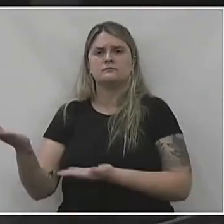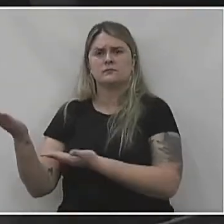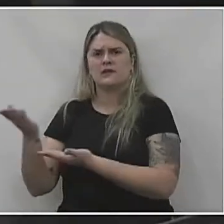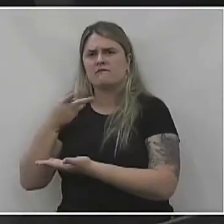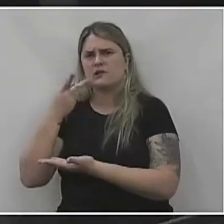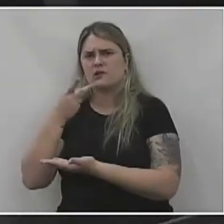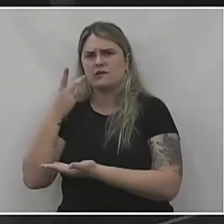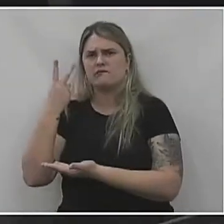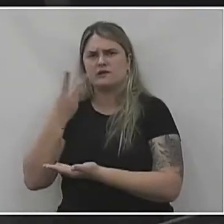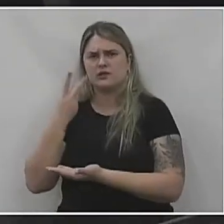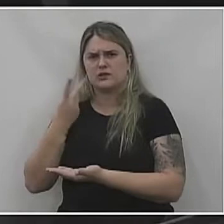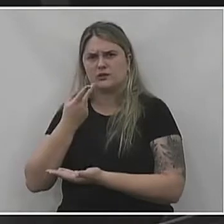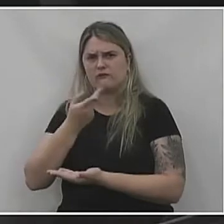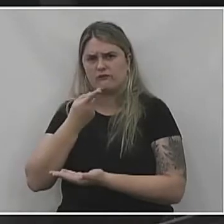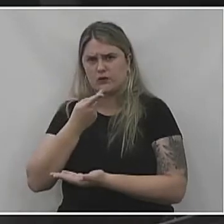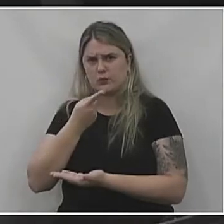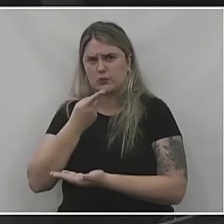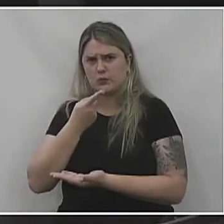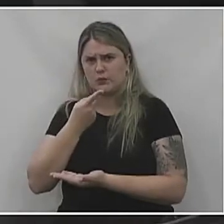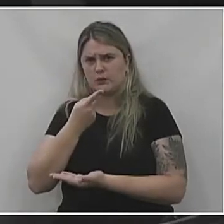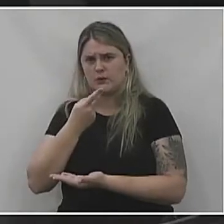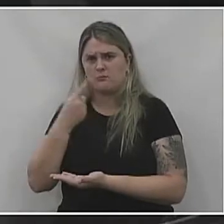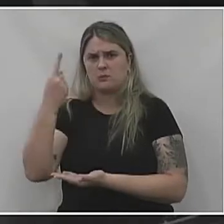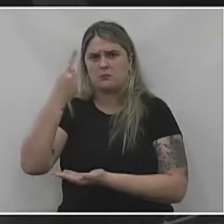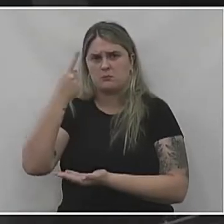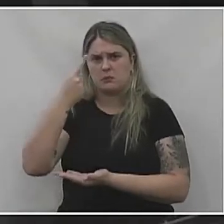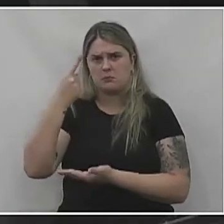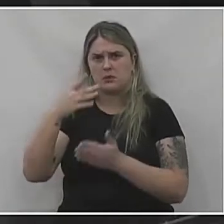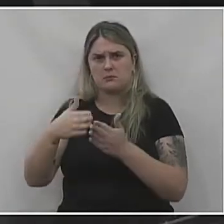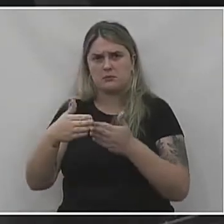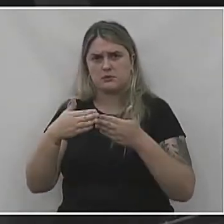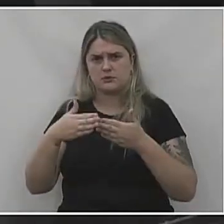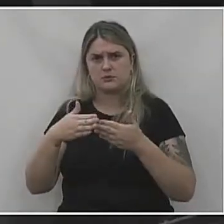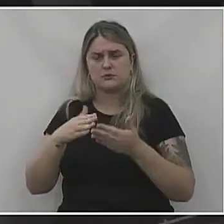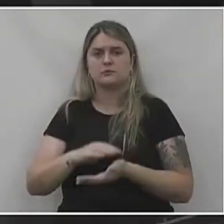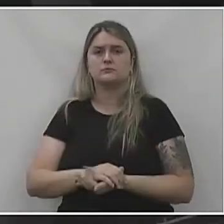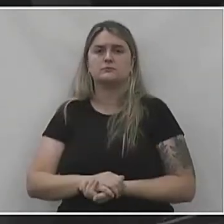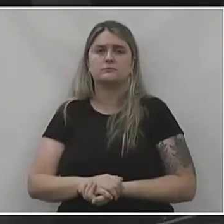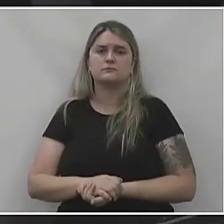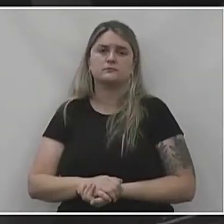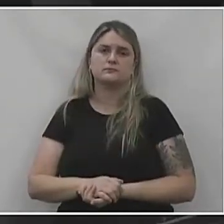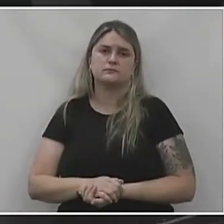vereador que os pés da usa a Tribuna na primeira solicitação